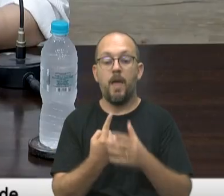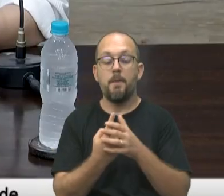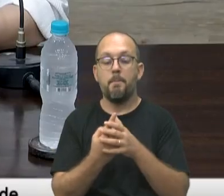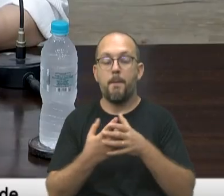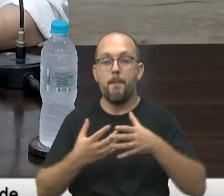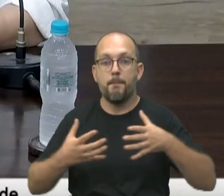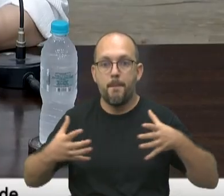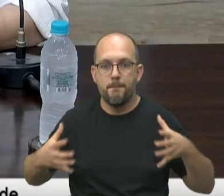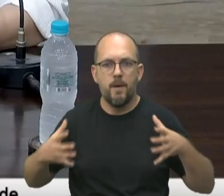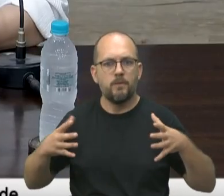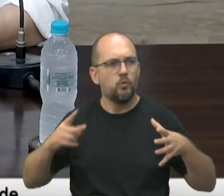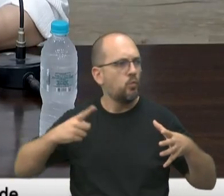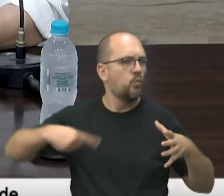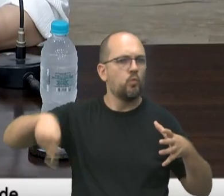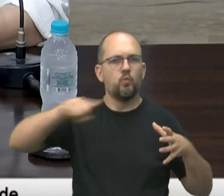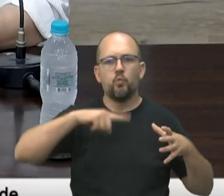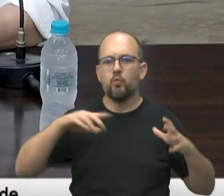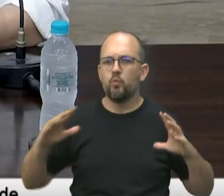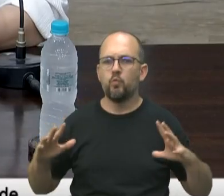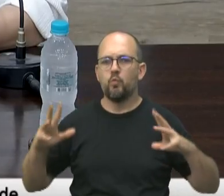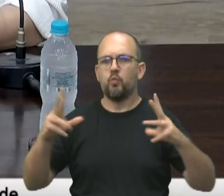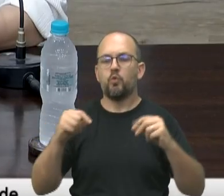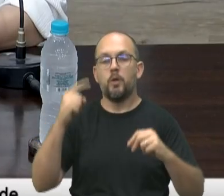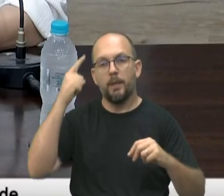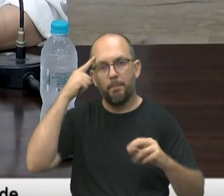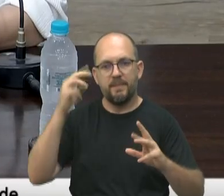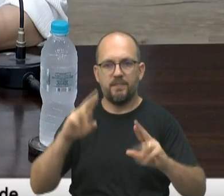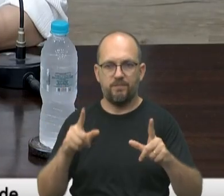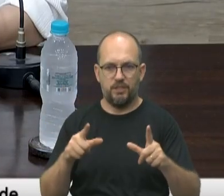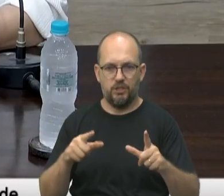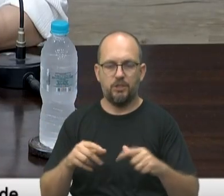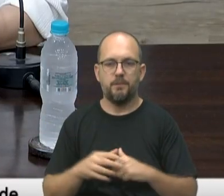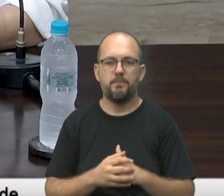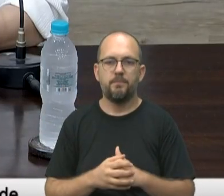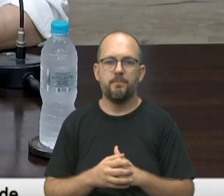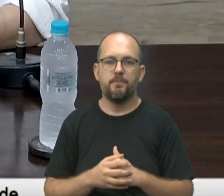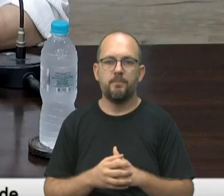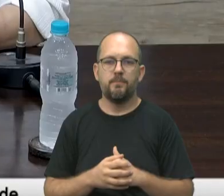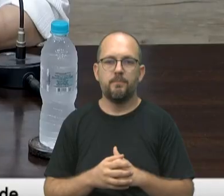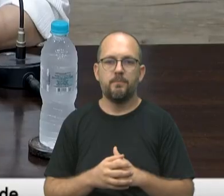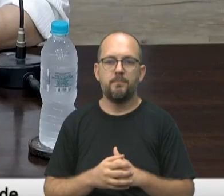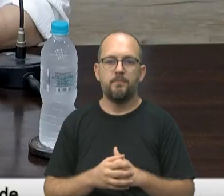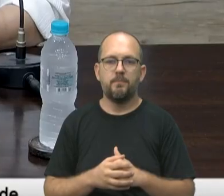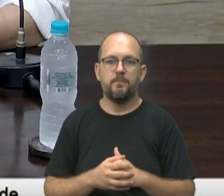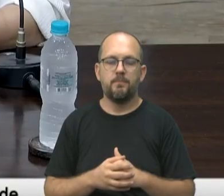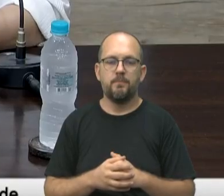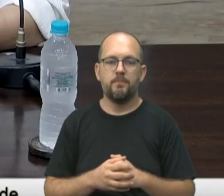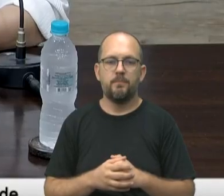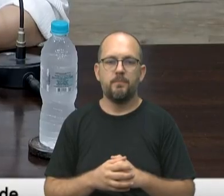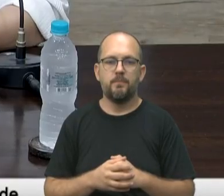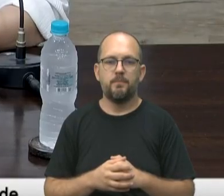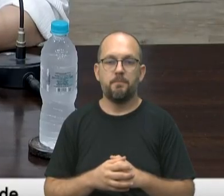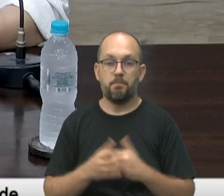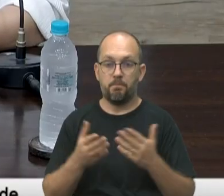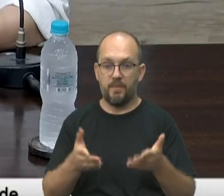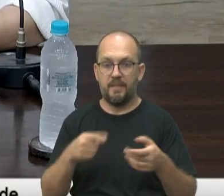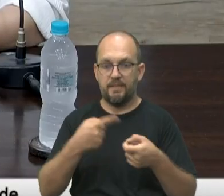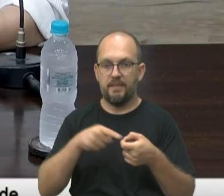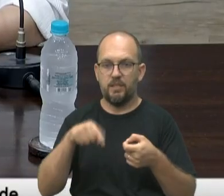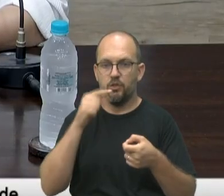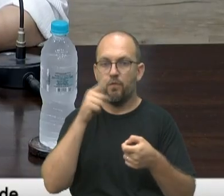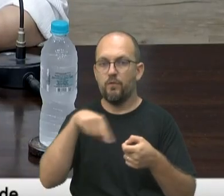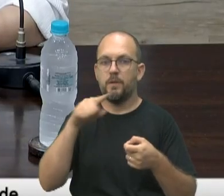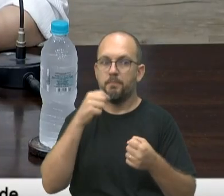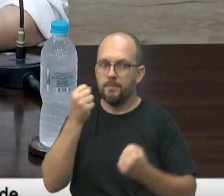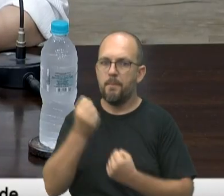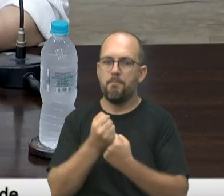patrimônio de todo mundo que pensa diferente, para ficar no mínimo aqui na cidade de Jaú, e que você precisa